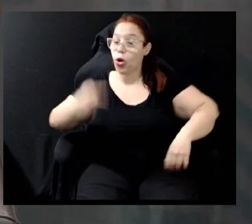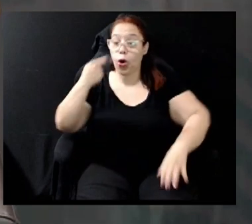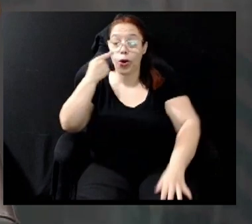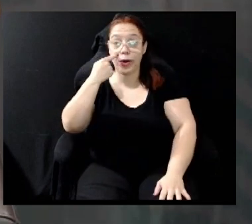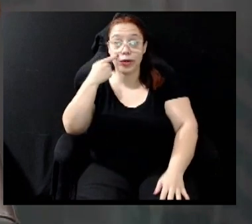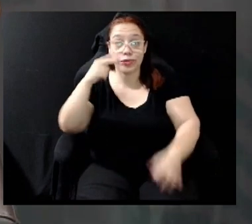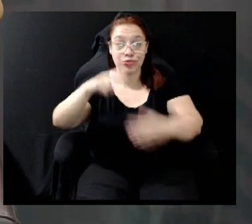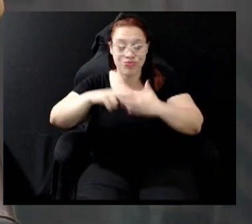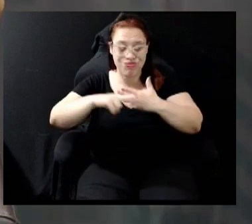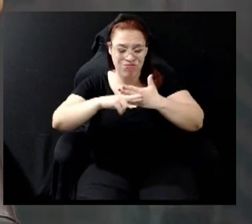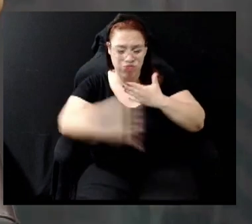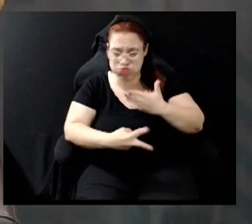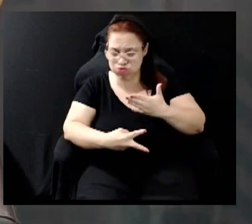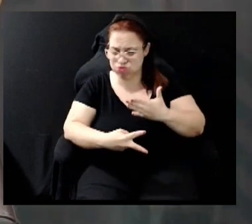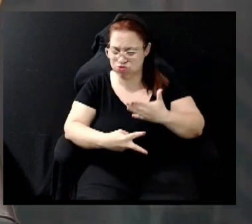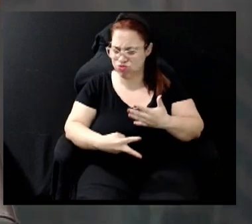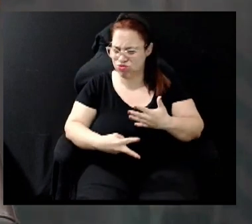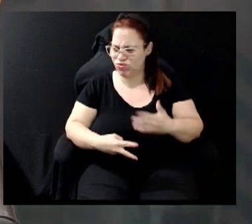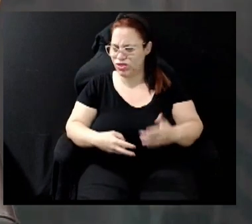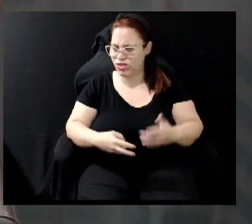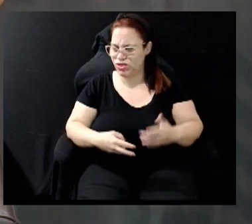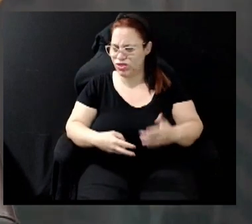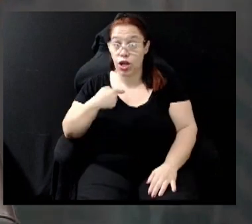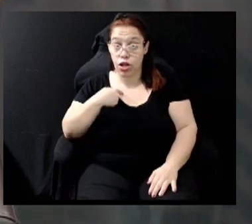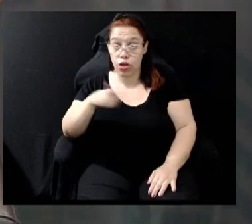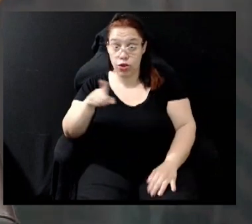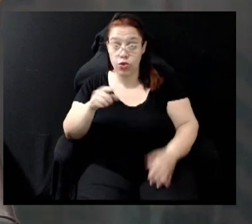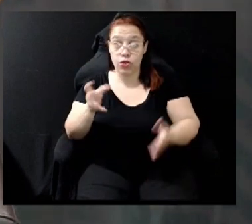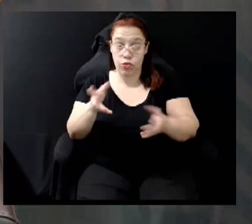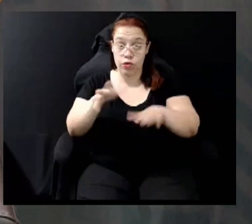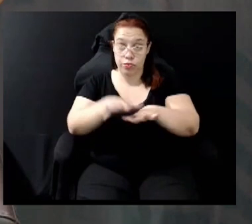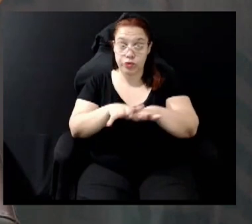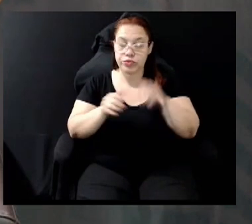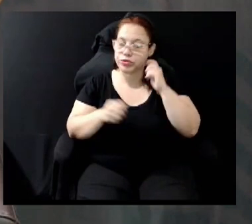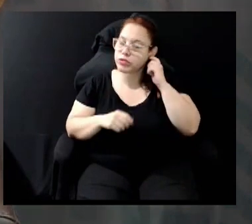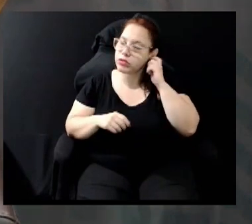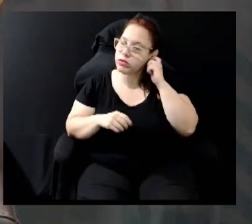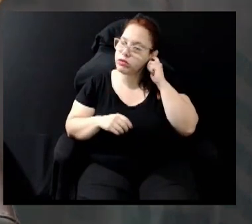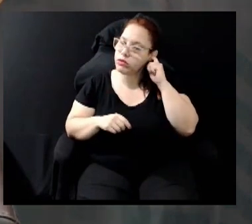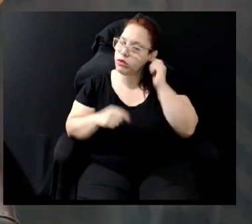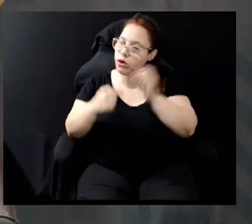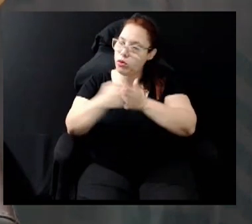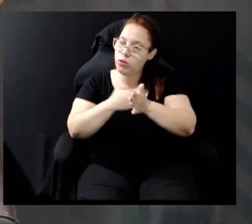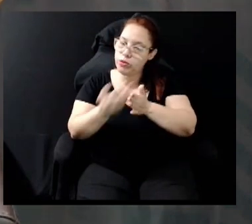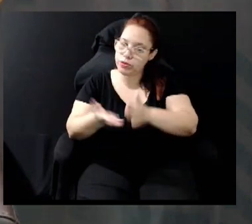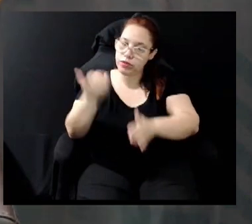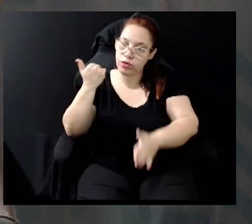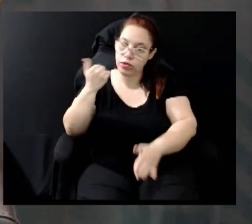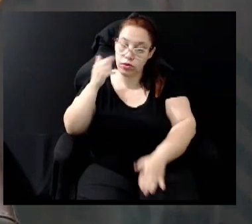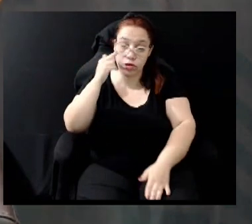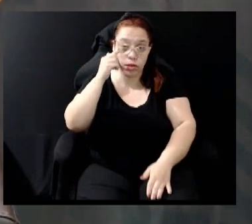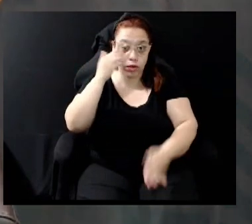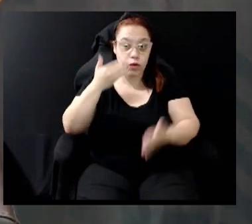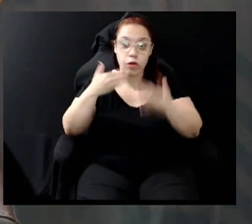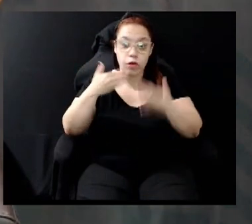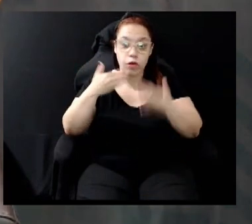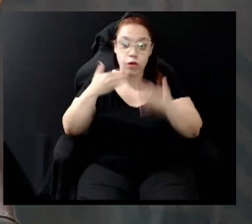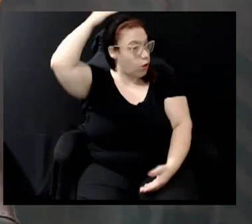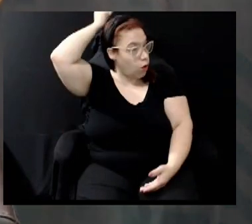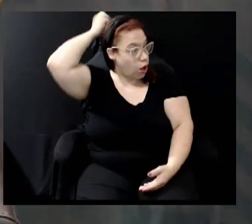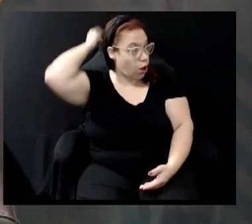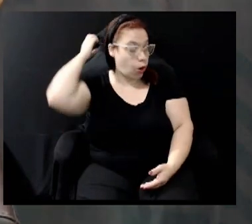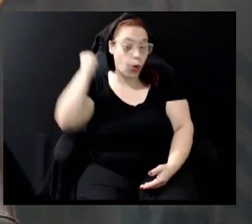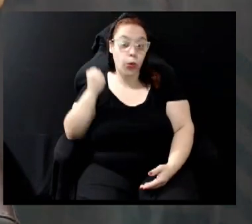e muito. Então, eu vou também fazer um adendo com a pergunta anterior, que até eu estava conversando aqui com a Rúbia.